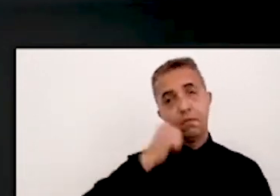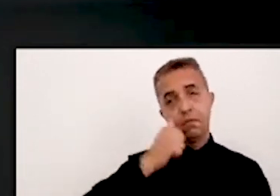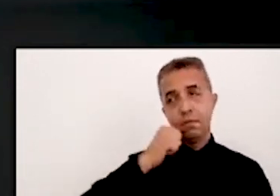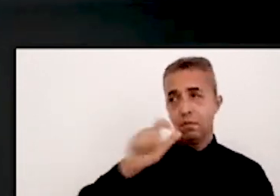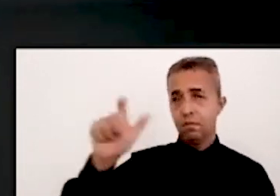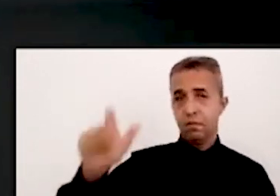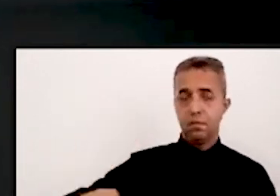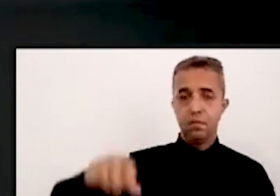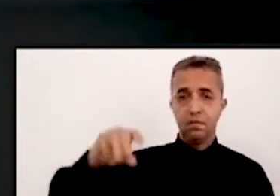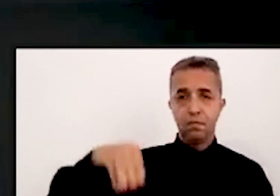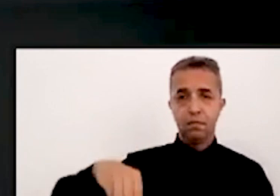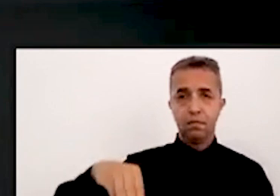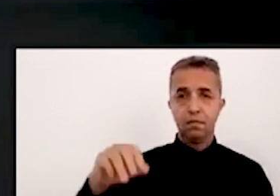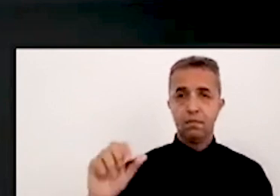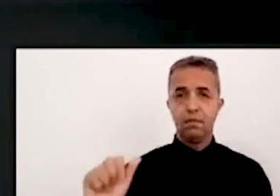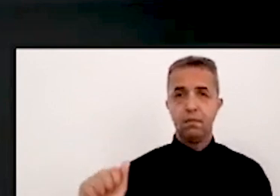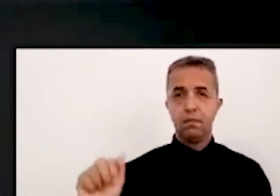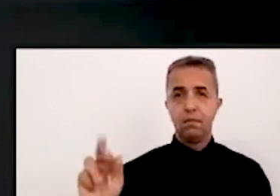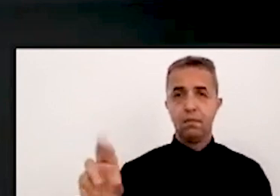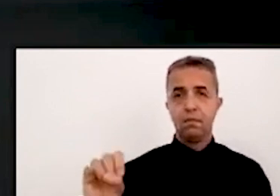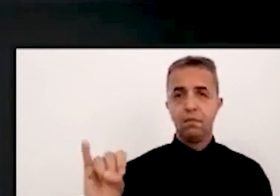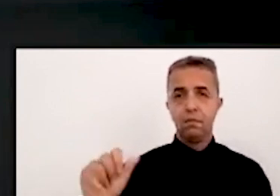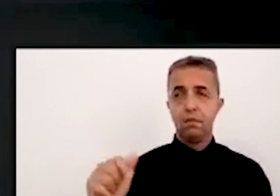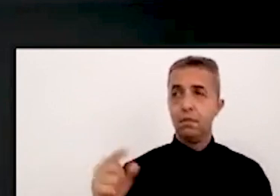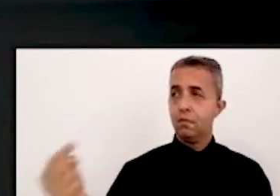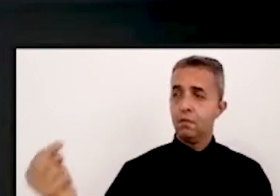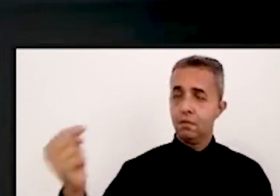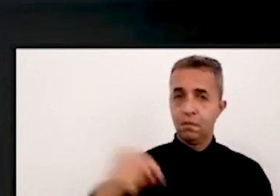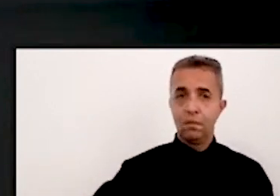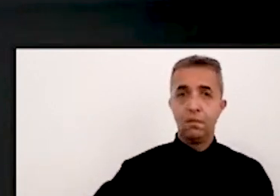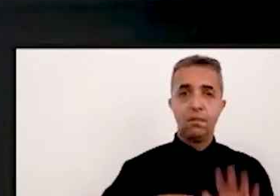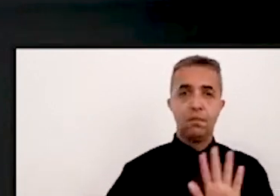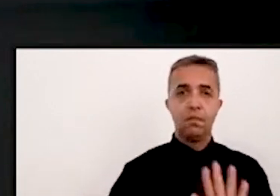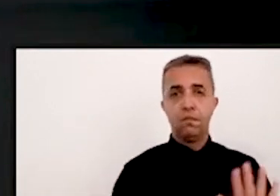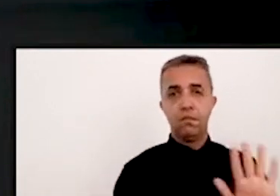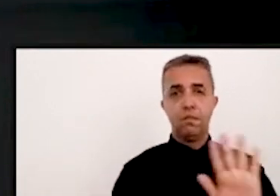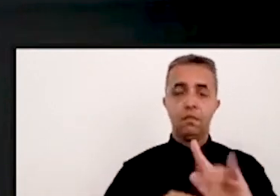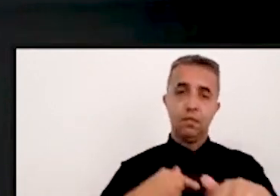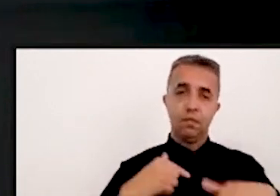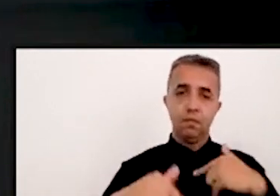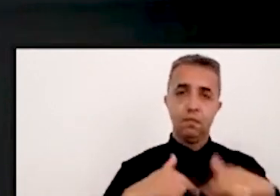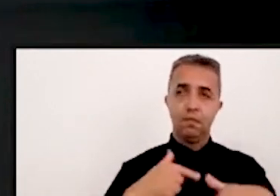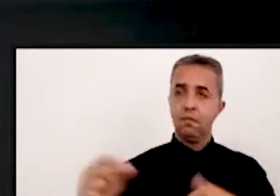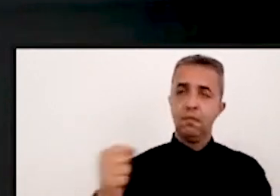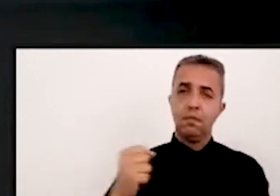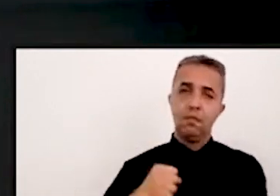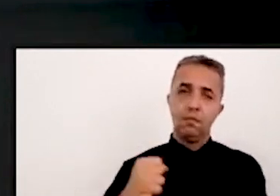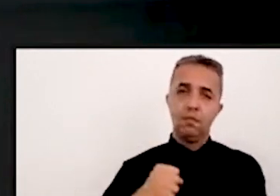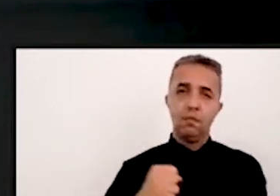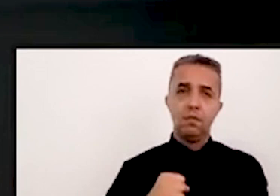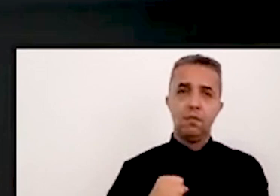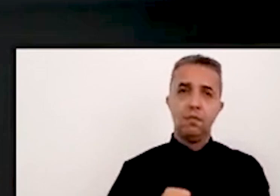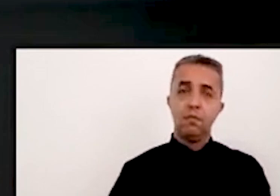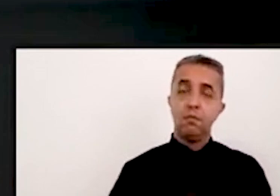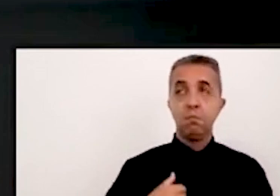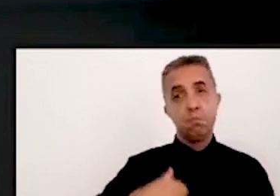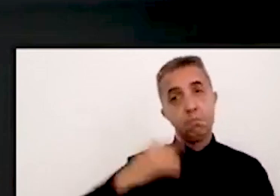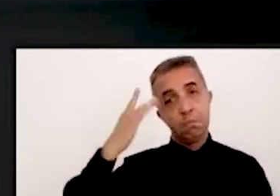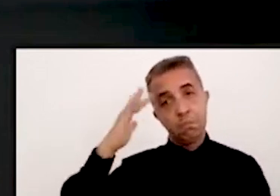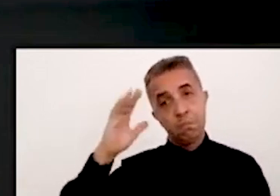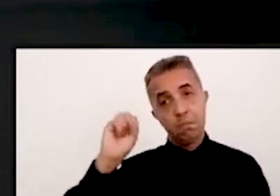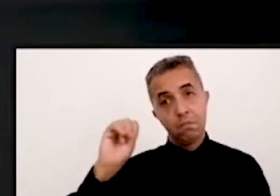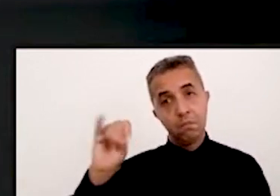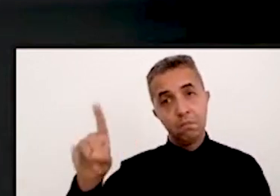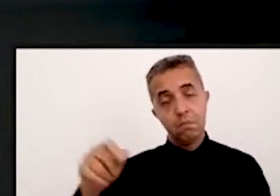de estar aqui, expressar, né, esse trabalho que vem fazendo há muitos anos, vem beneficiando. Eu não sei se a senhora tem controle, né,